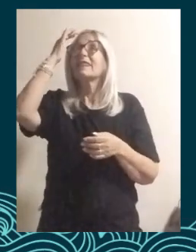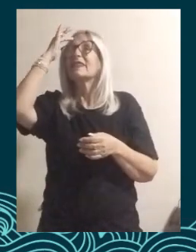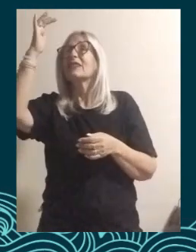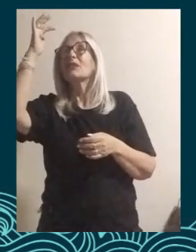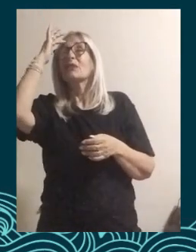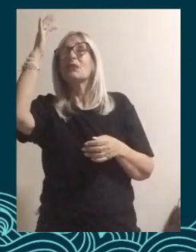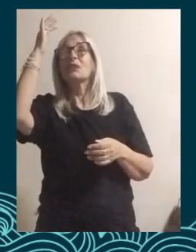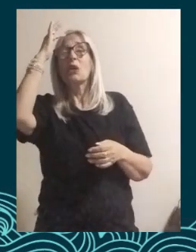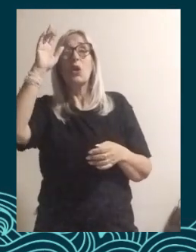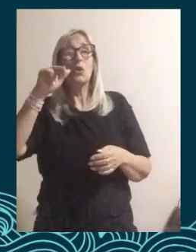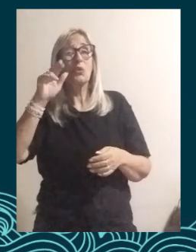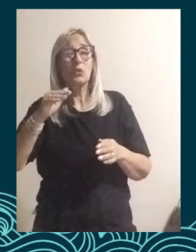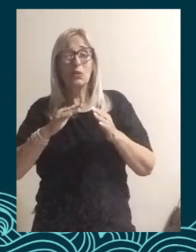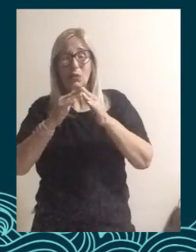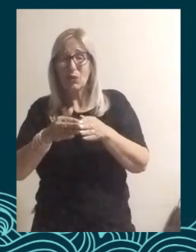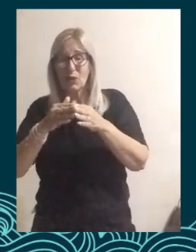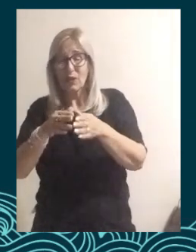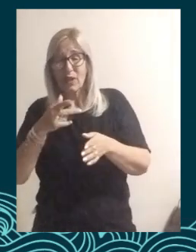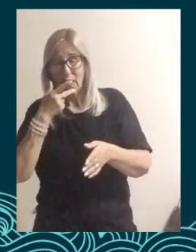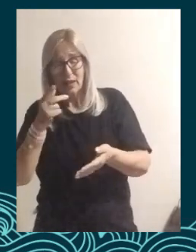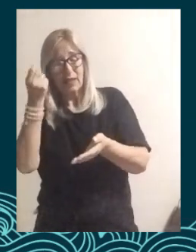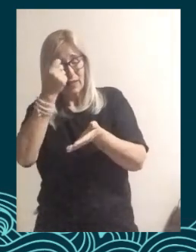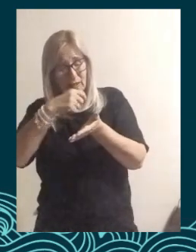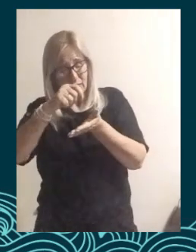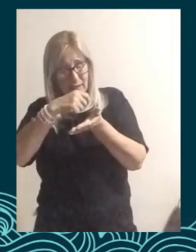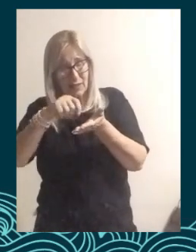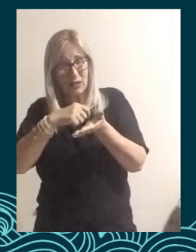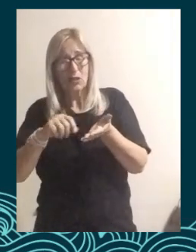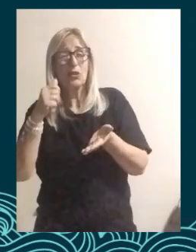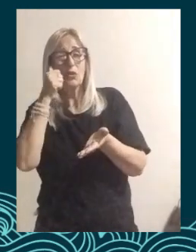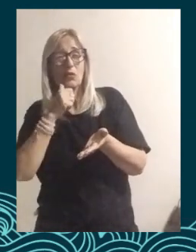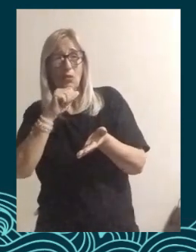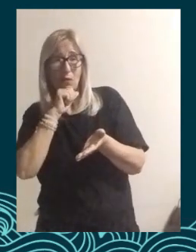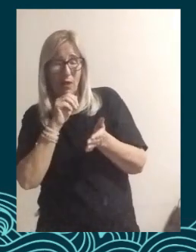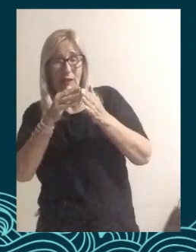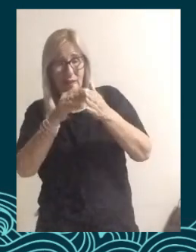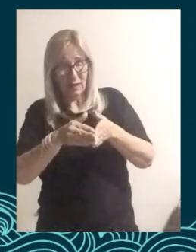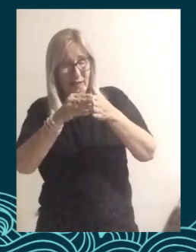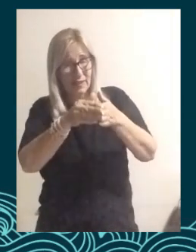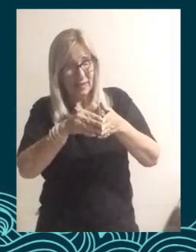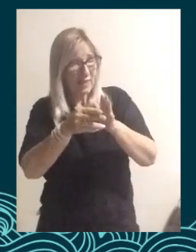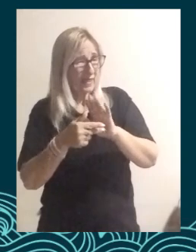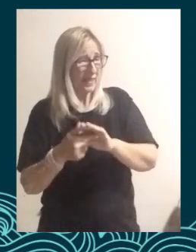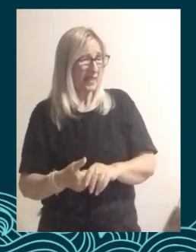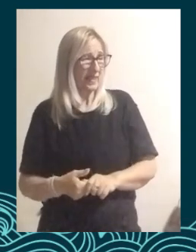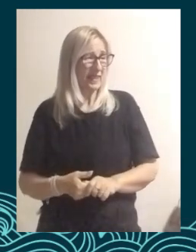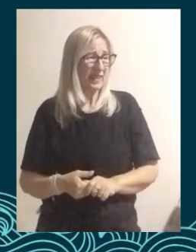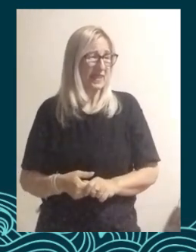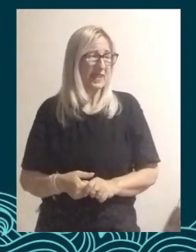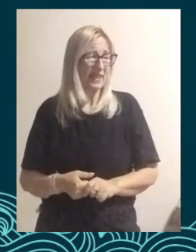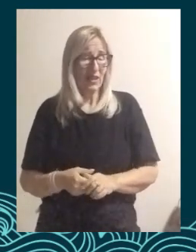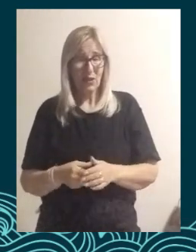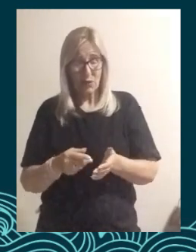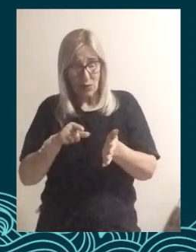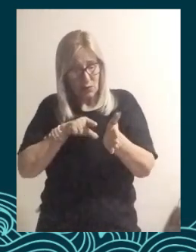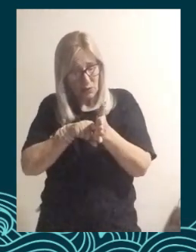da aurora austral, assim, sem nunca ter navegado, e me inspirei demais também nas suas histórias, na do seu pai e de outros navegadores que